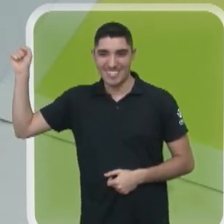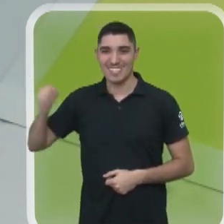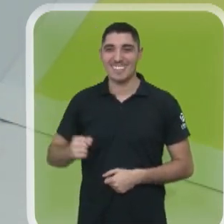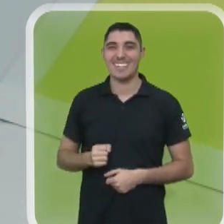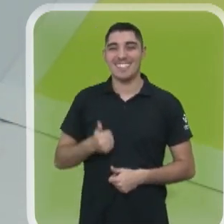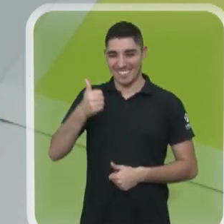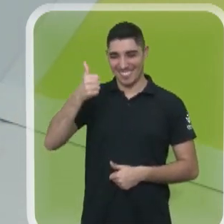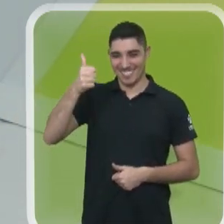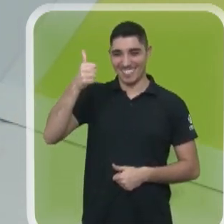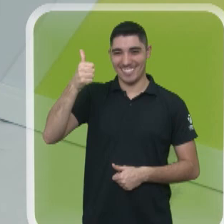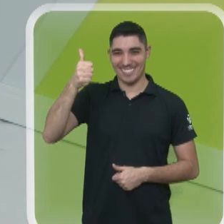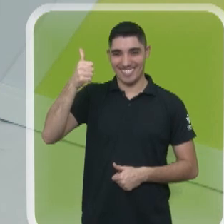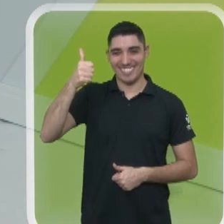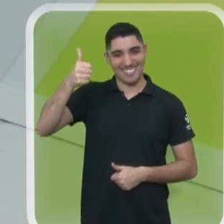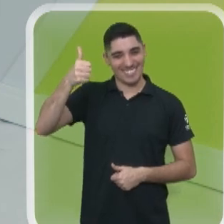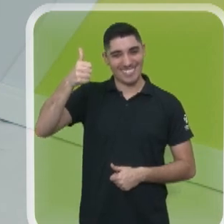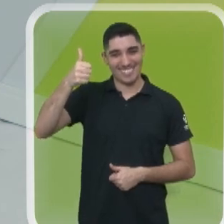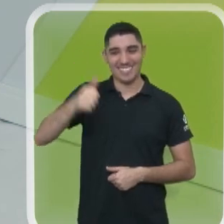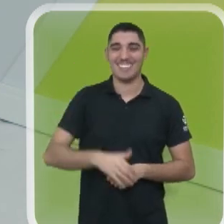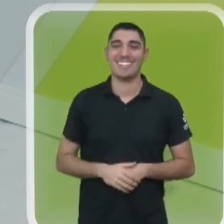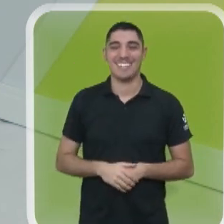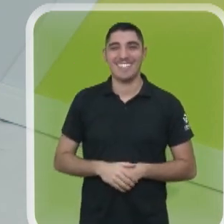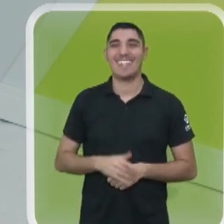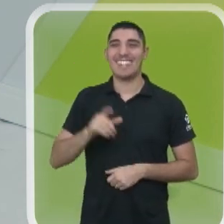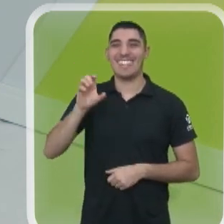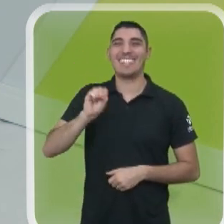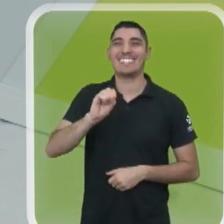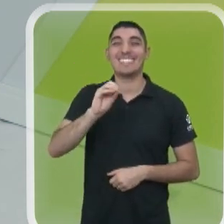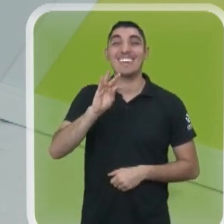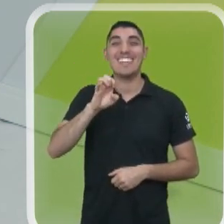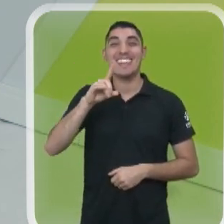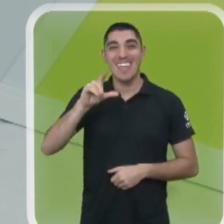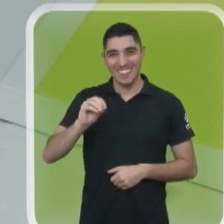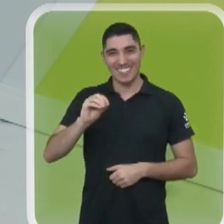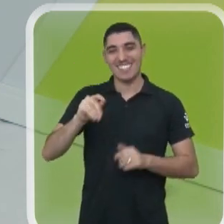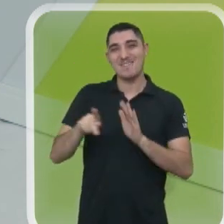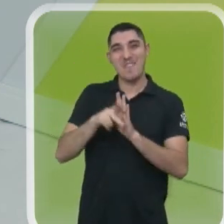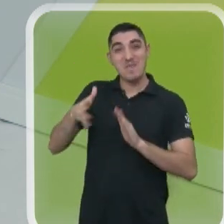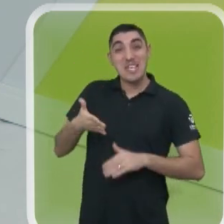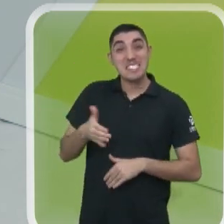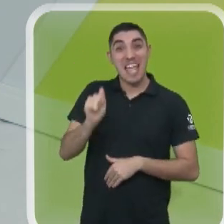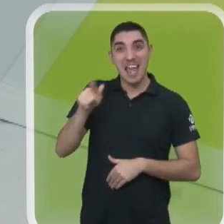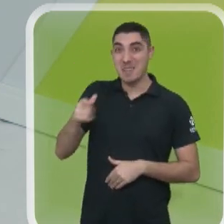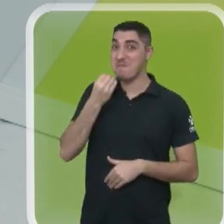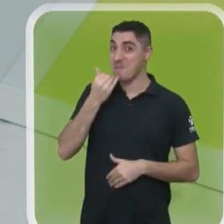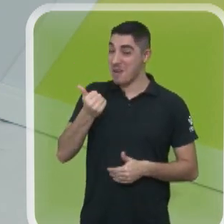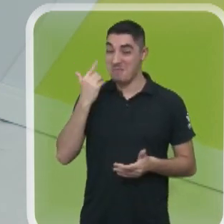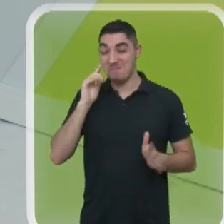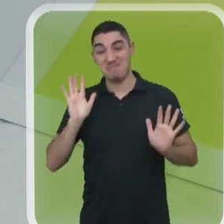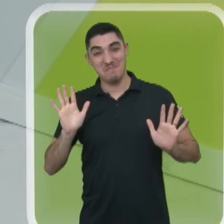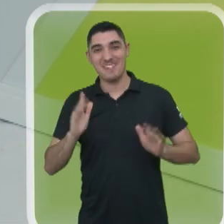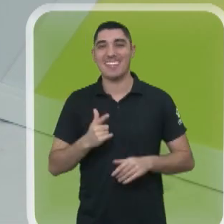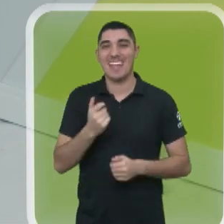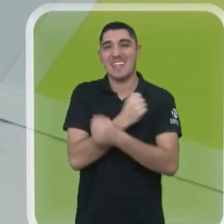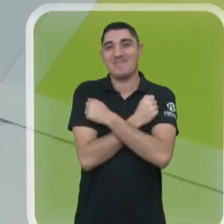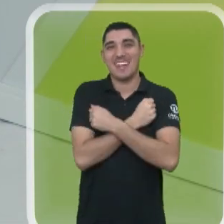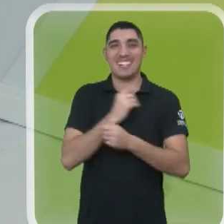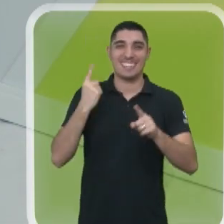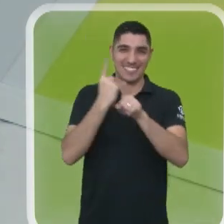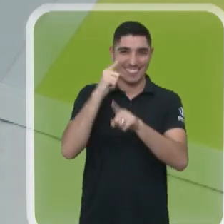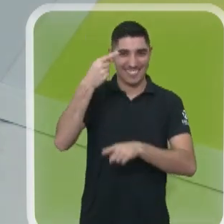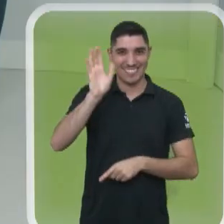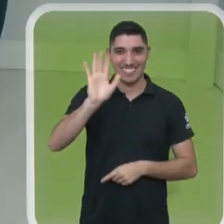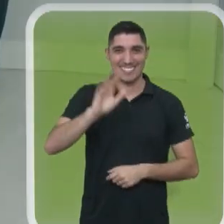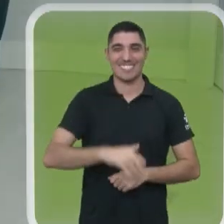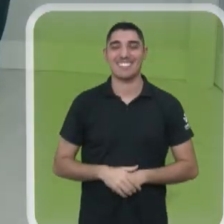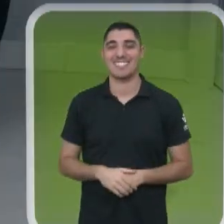sorteio gostou de solteiro assim gostou gostou quem não sou eu não sei não no Fantástico dele devia parte grande abraço até a próxima tchau